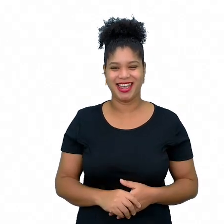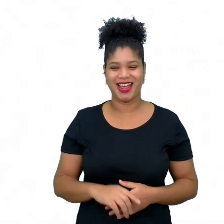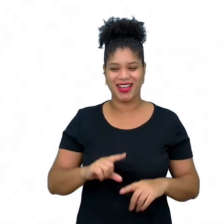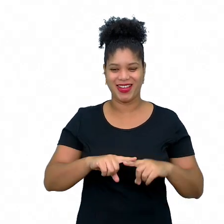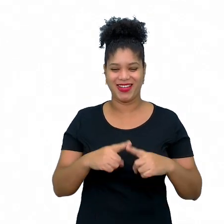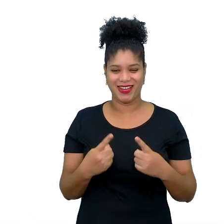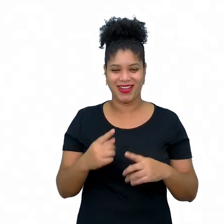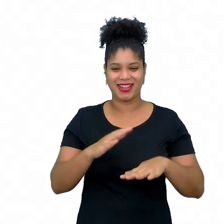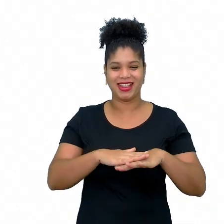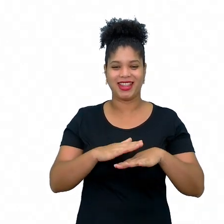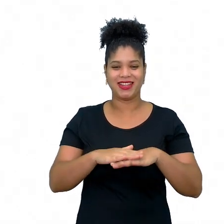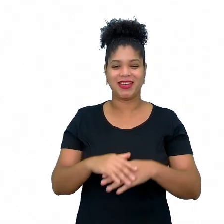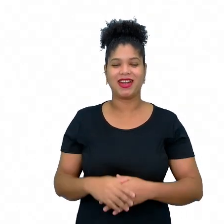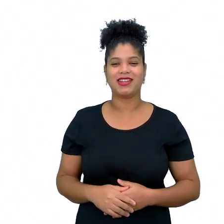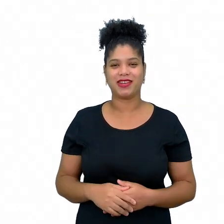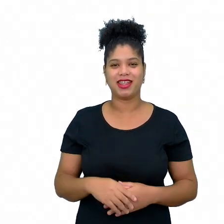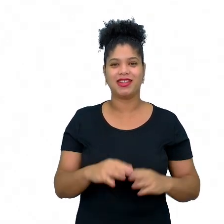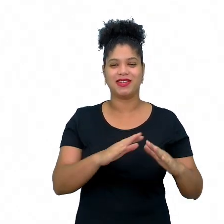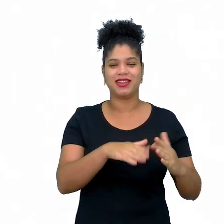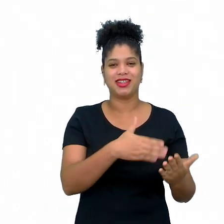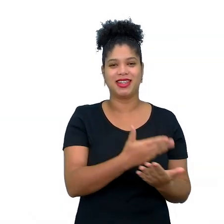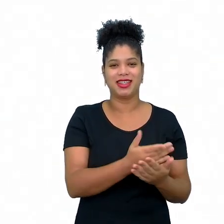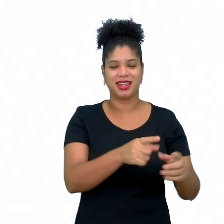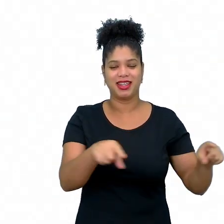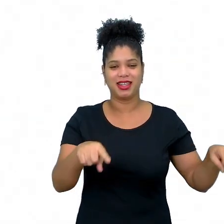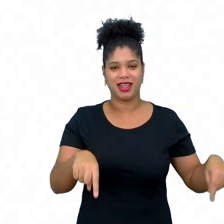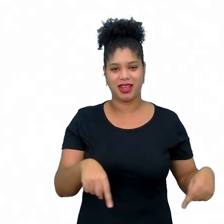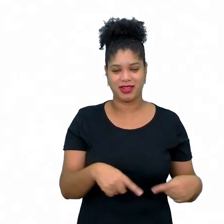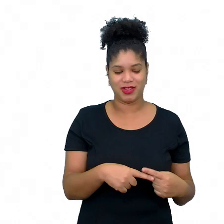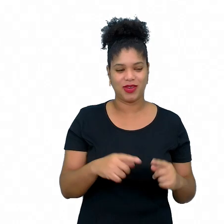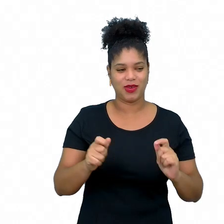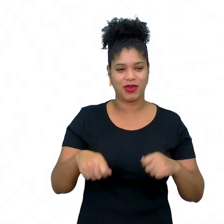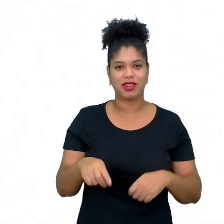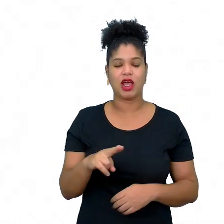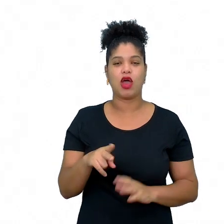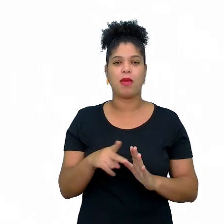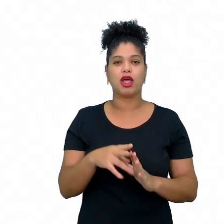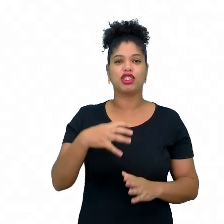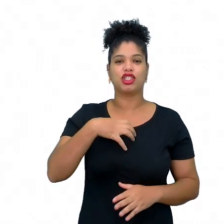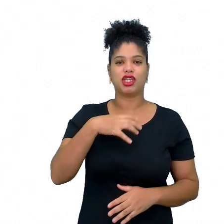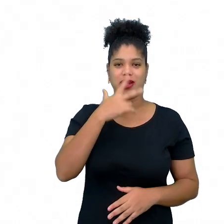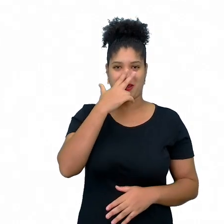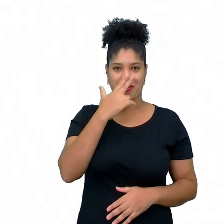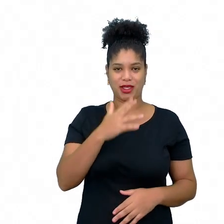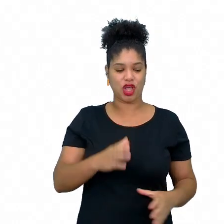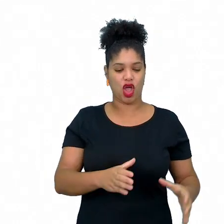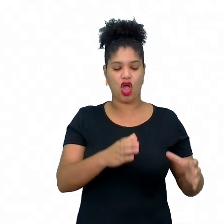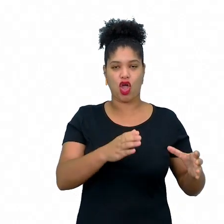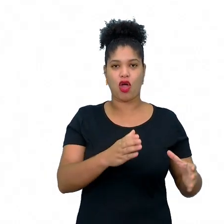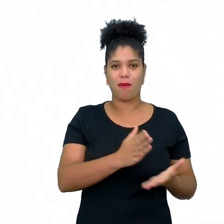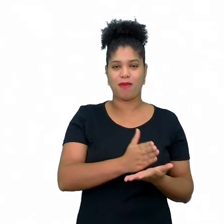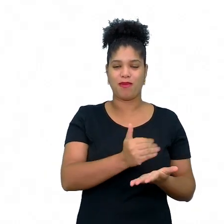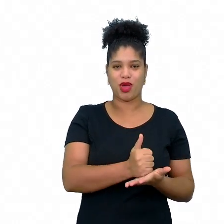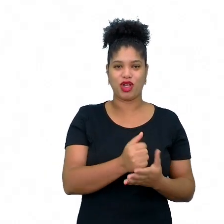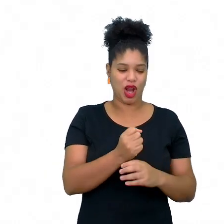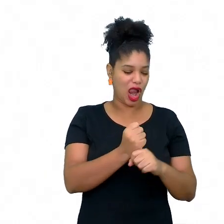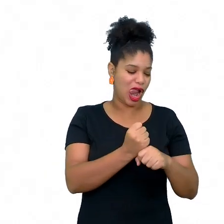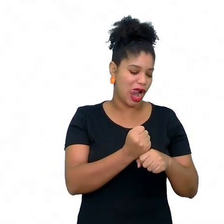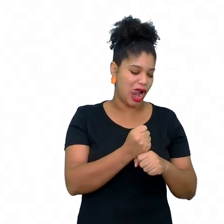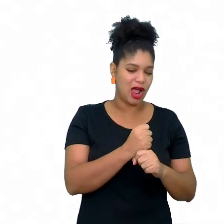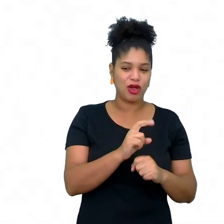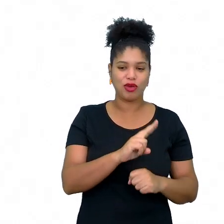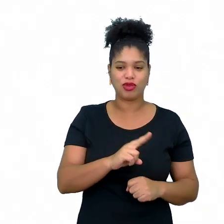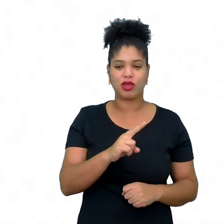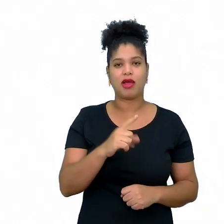Mas em sala de aula a minha proposta era mostrar aquele formato, né? E o que eu podia discutir isso em